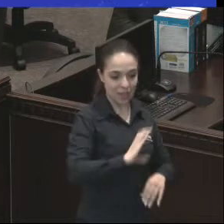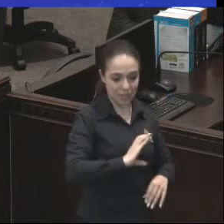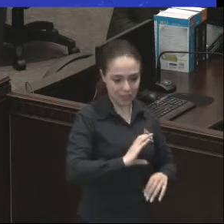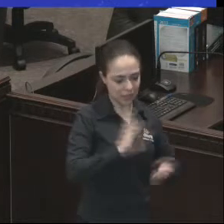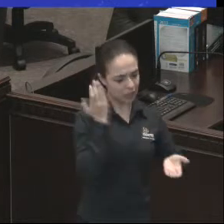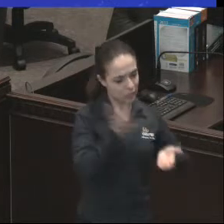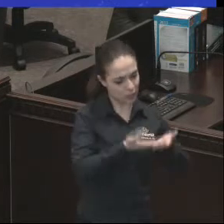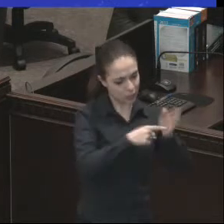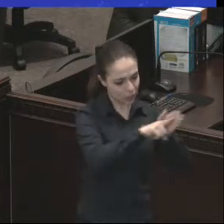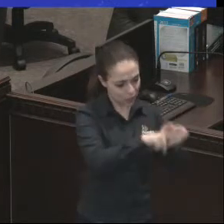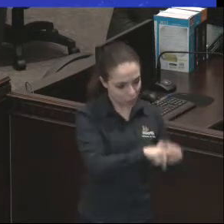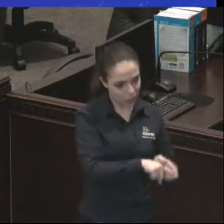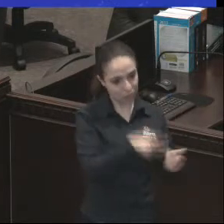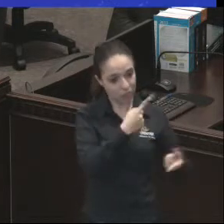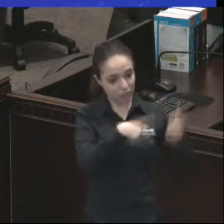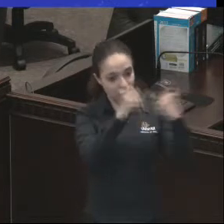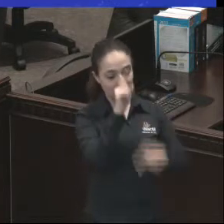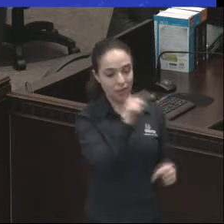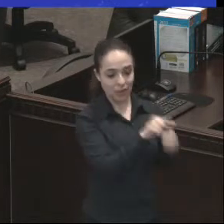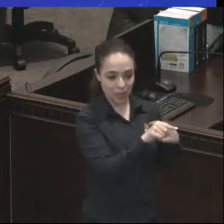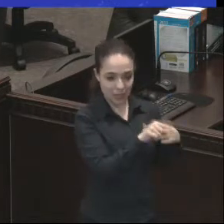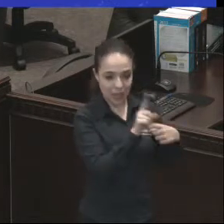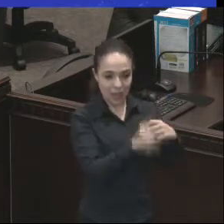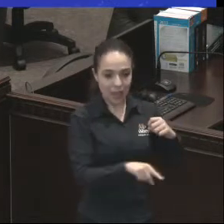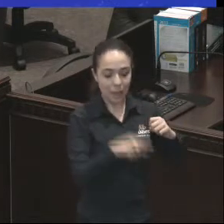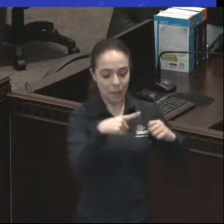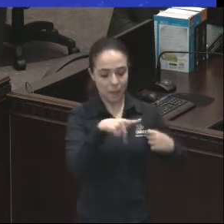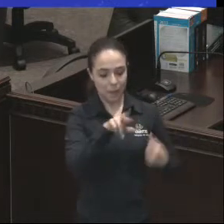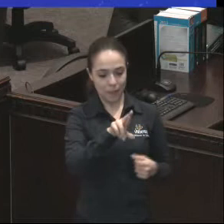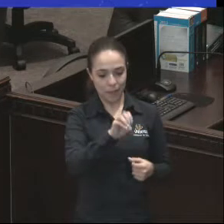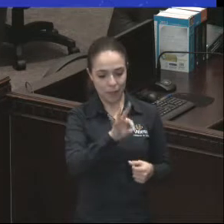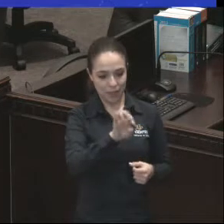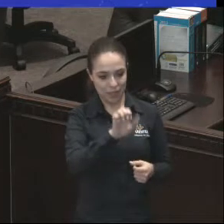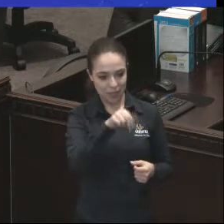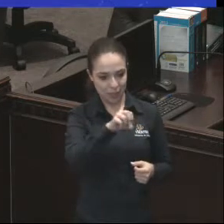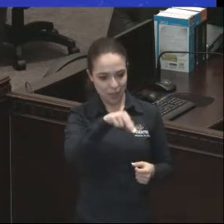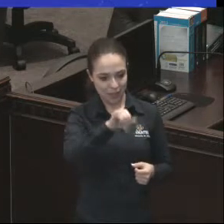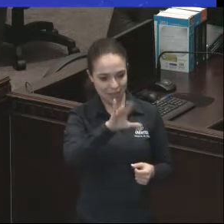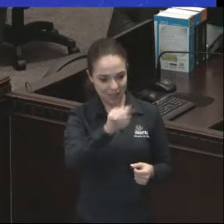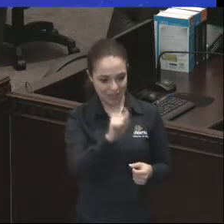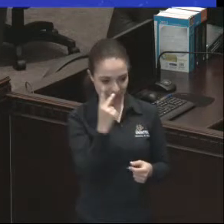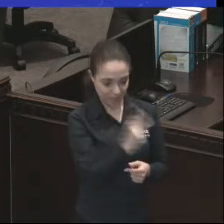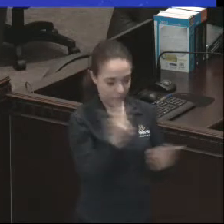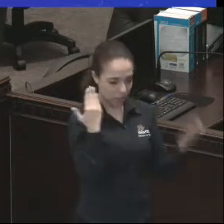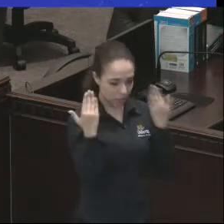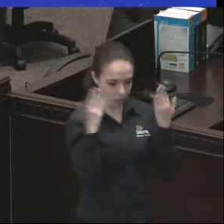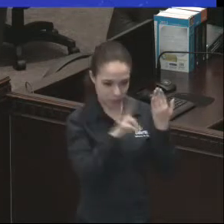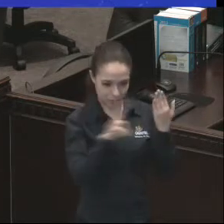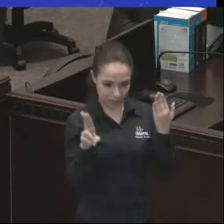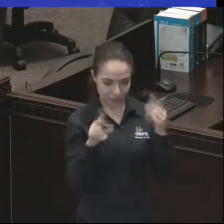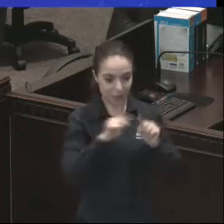técnica bastante revolucionária, que é uma técnica de proteômica, que eu tentei simplificar aqui para vocês. Essas